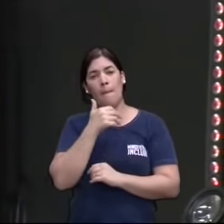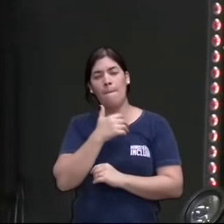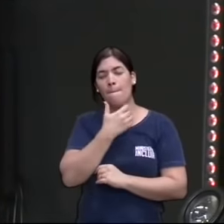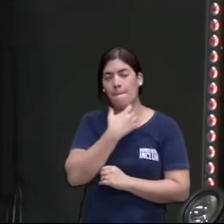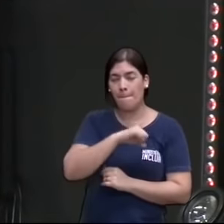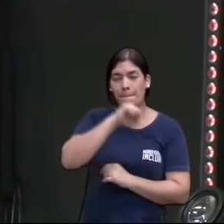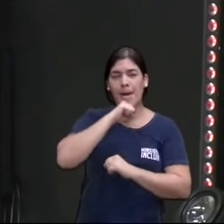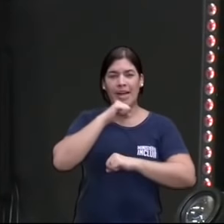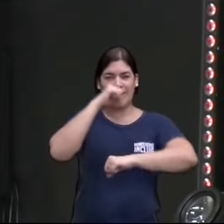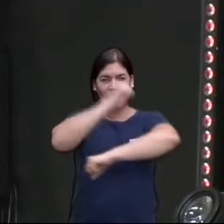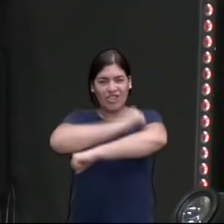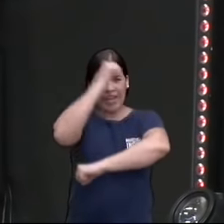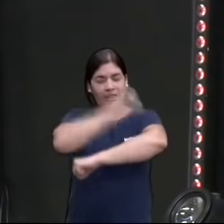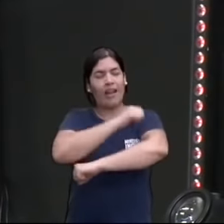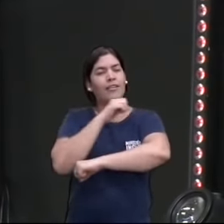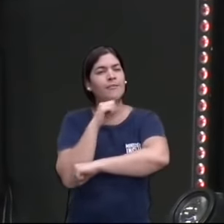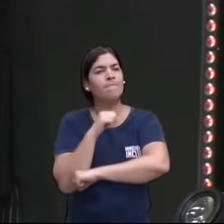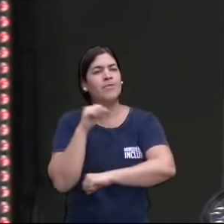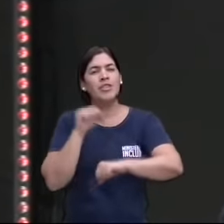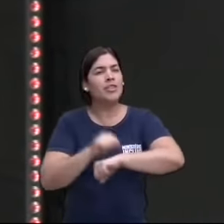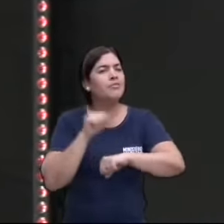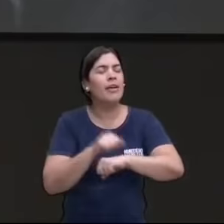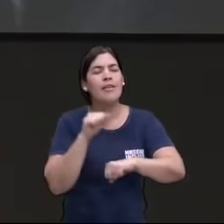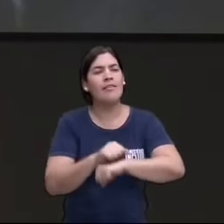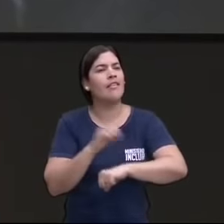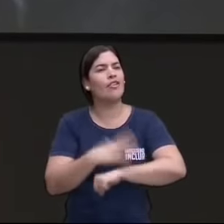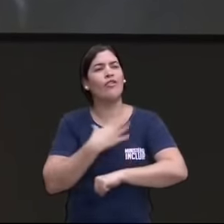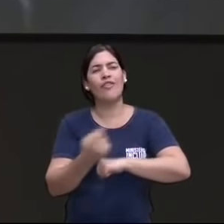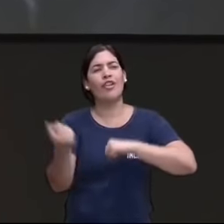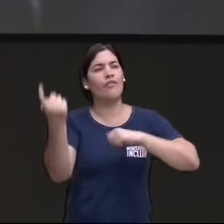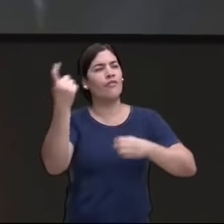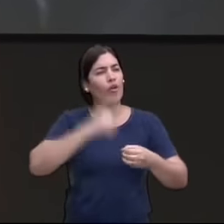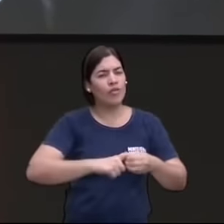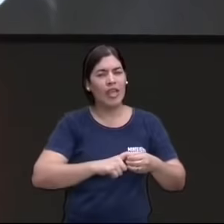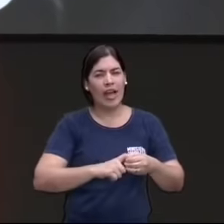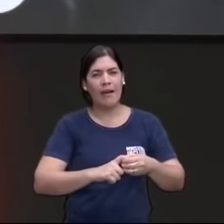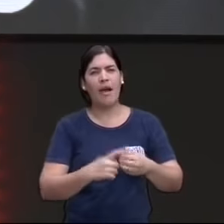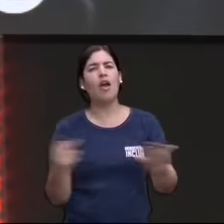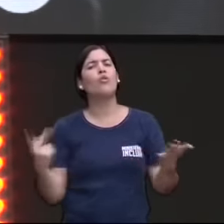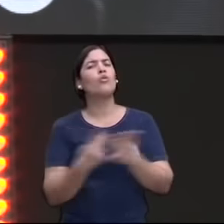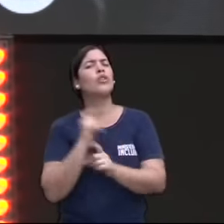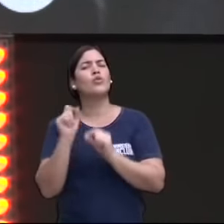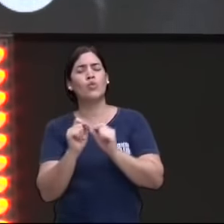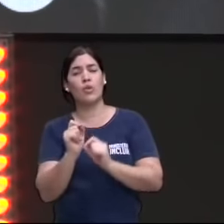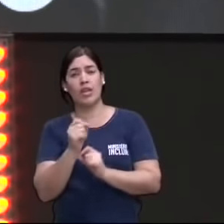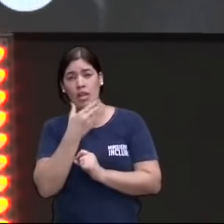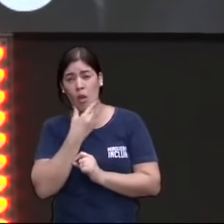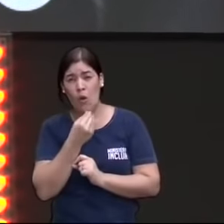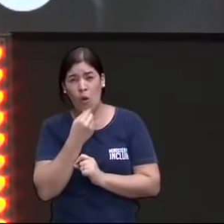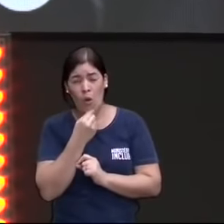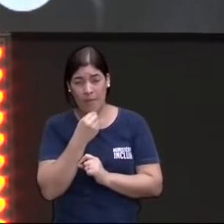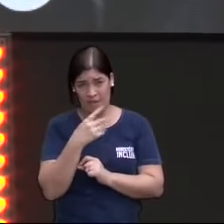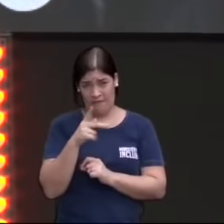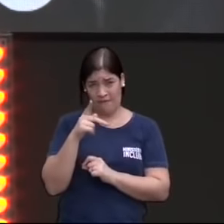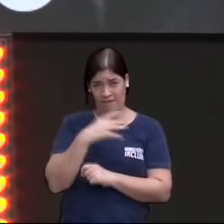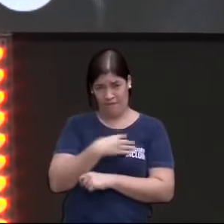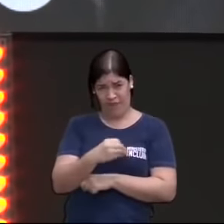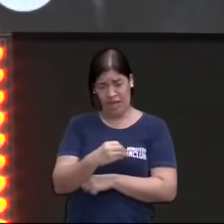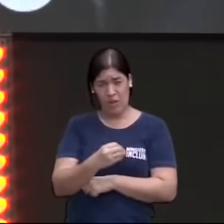janela. E aquele menino que está agora magro, 10, 15 quilos mais